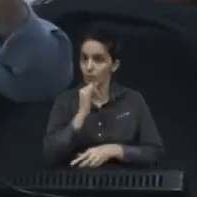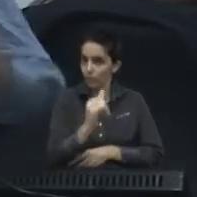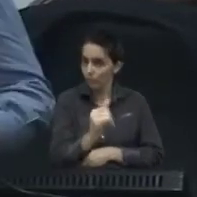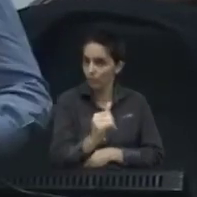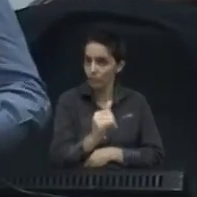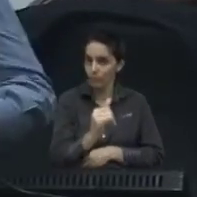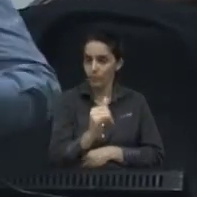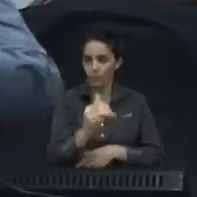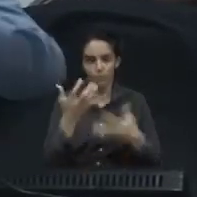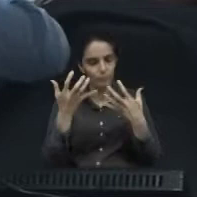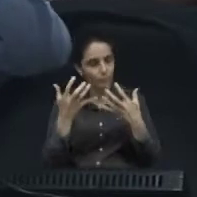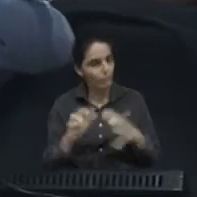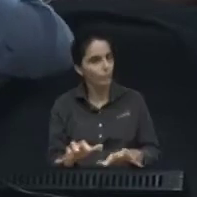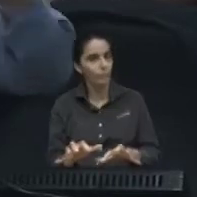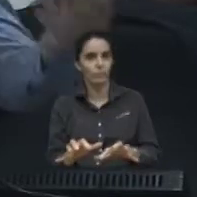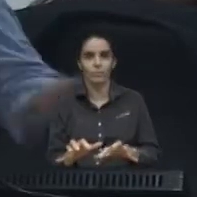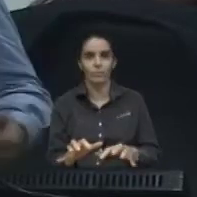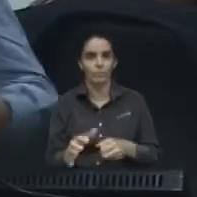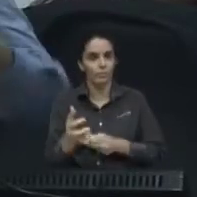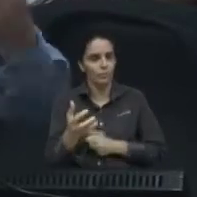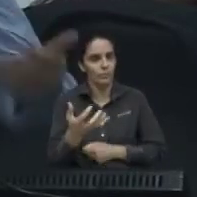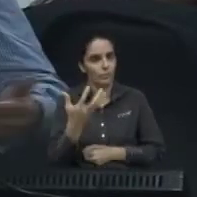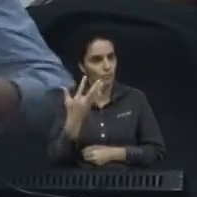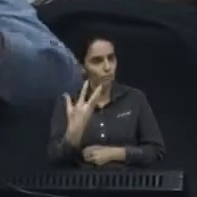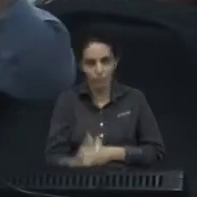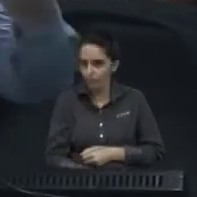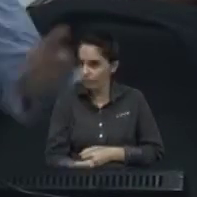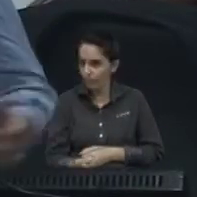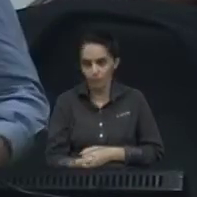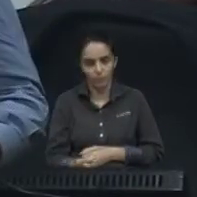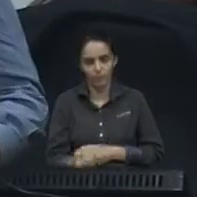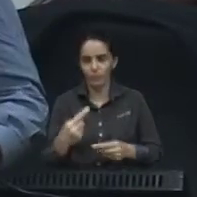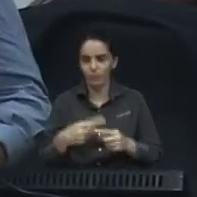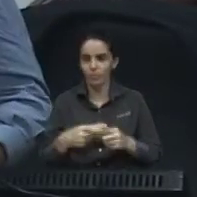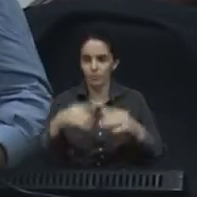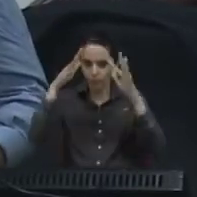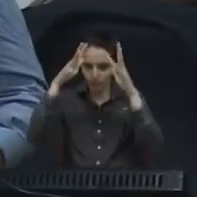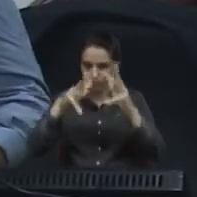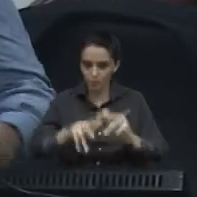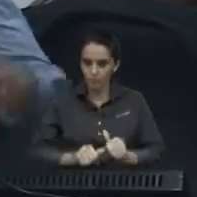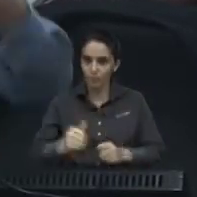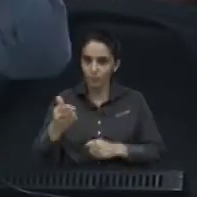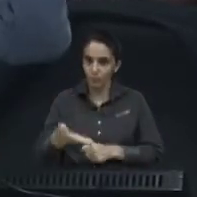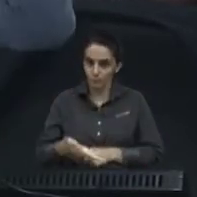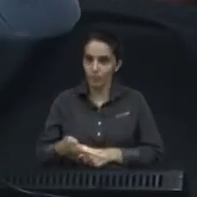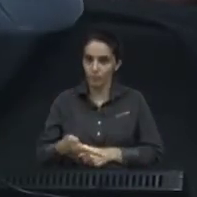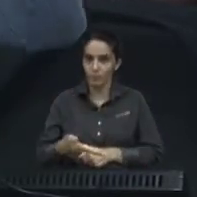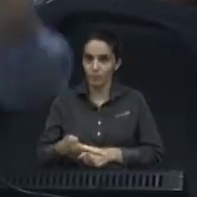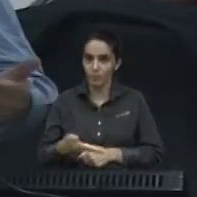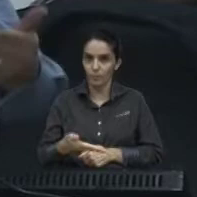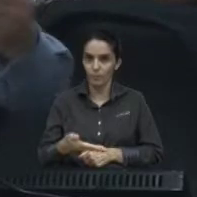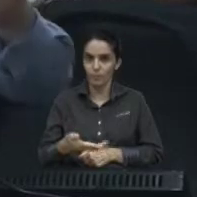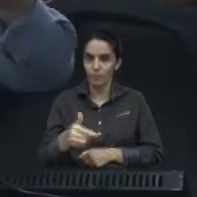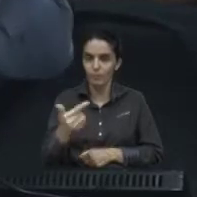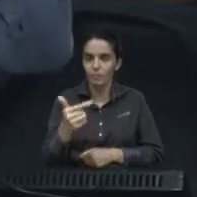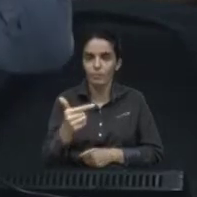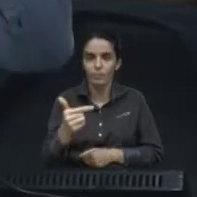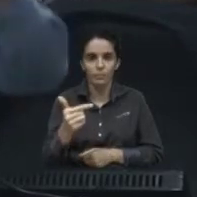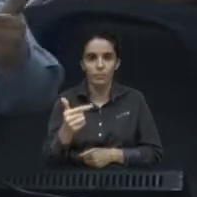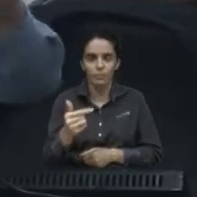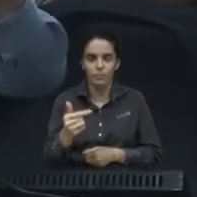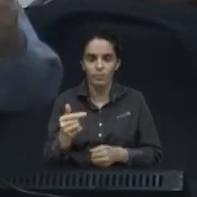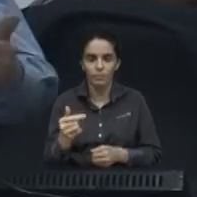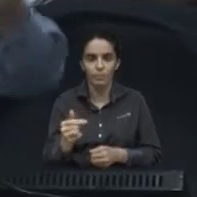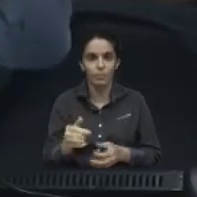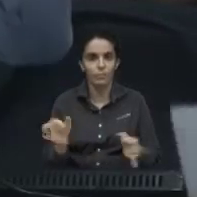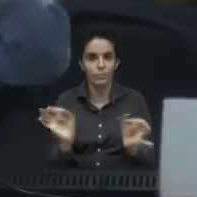aceita diante de uma situação de crise, diante de uma situação em que se está faltando tudo, praticamente